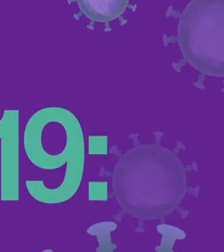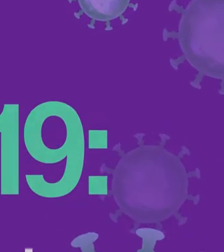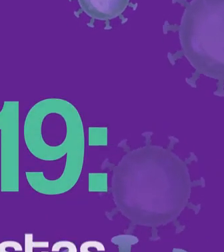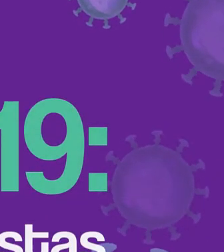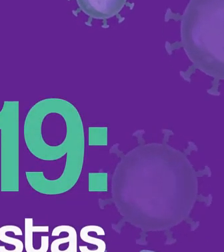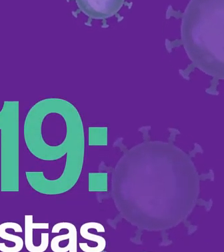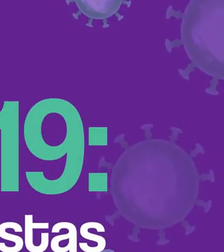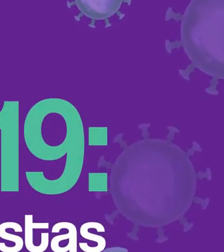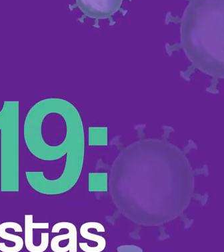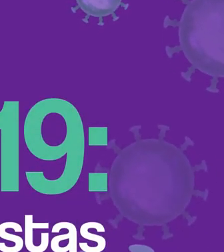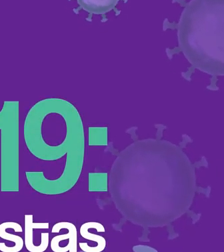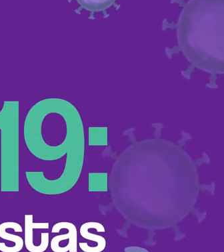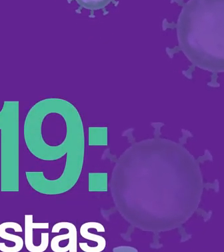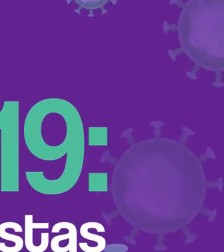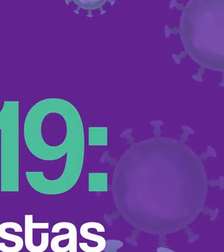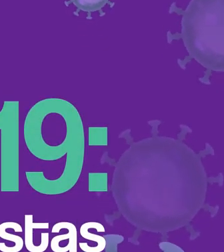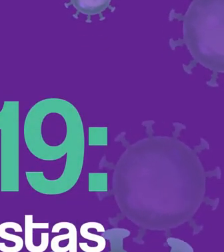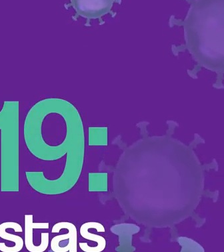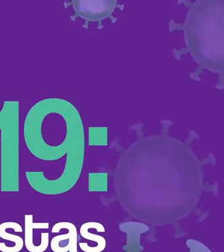e